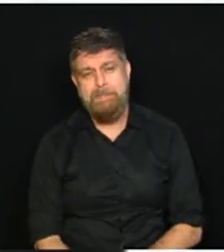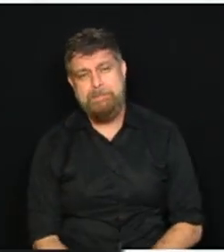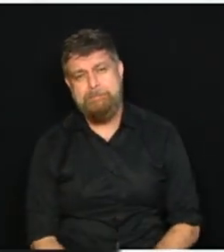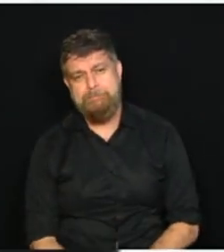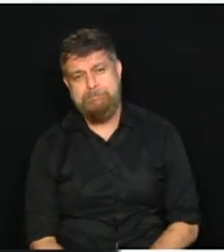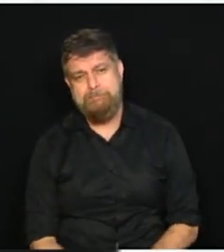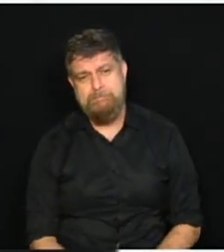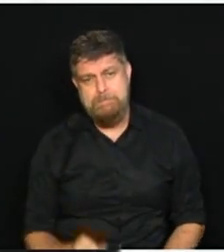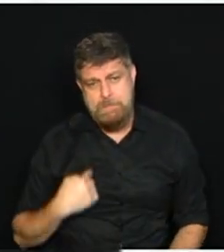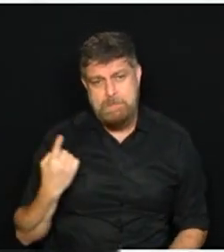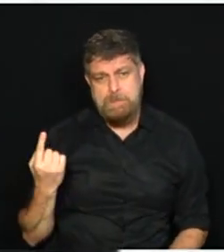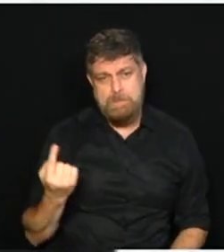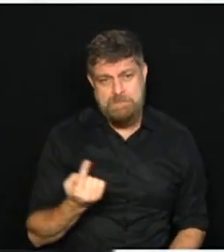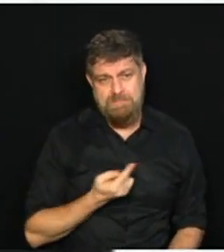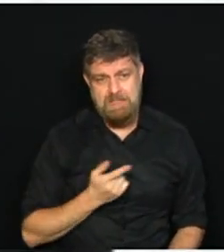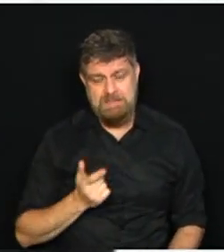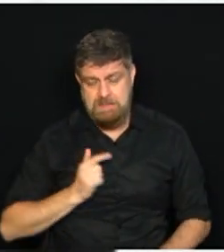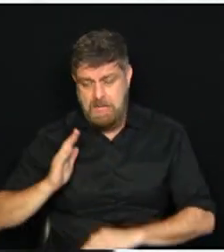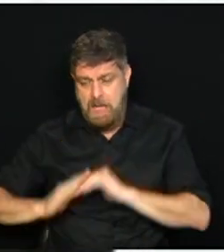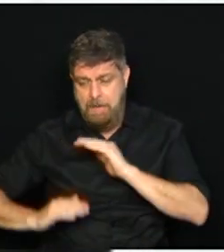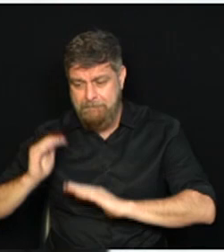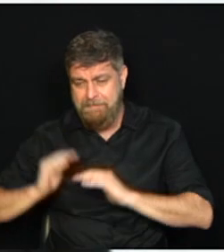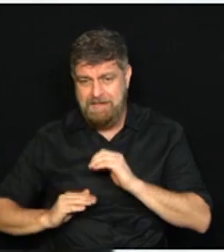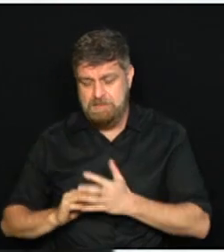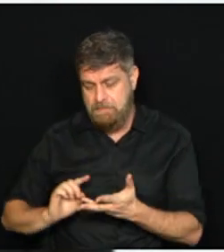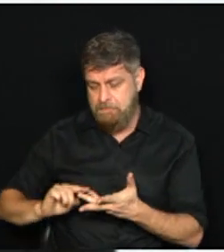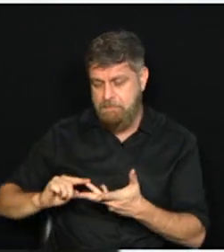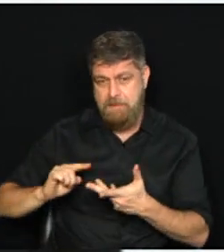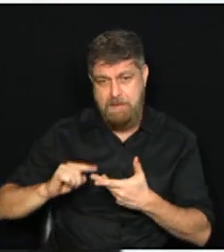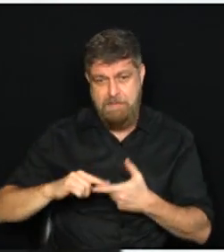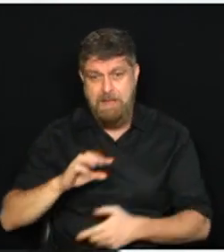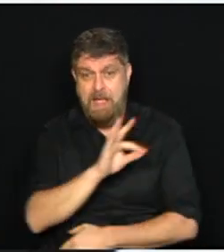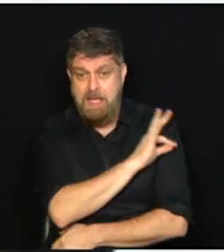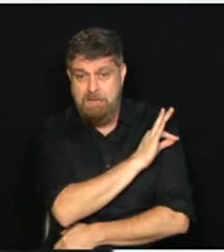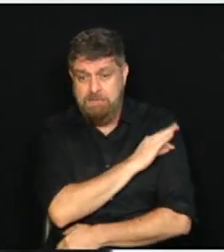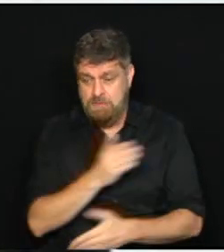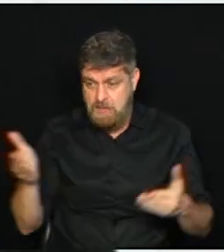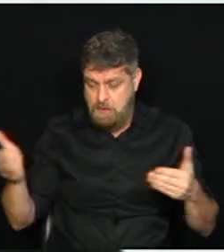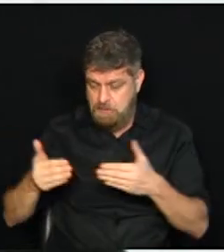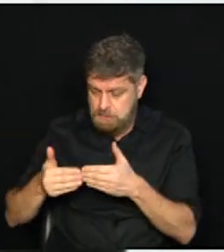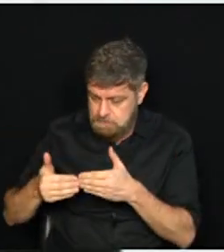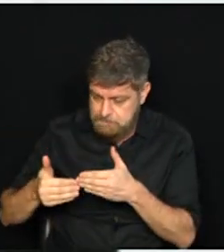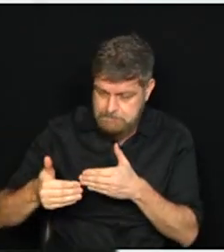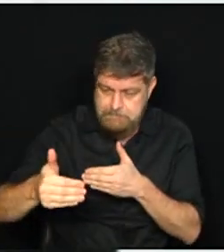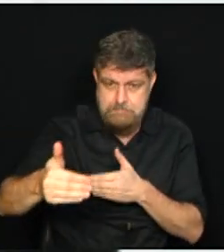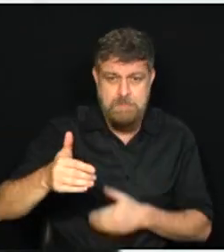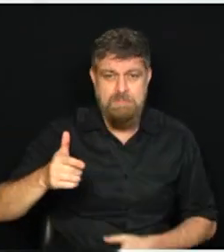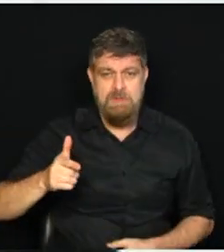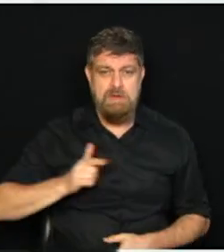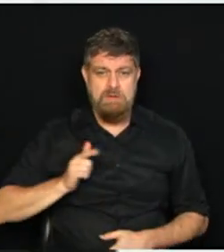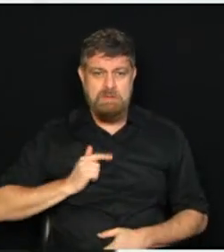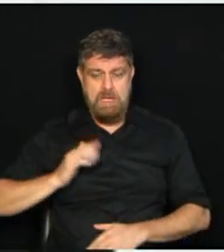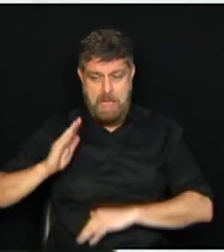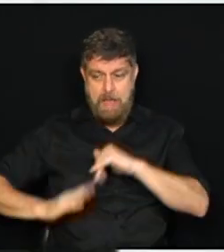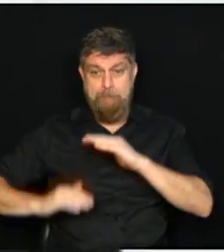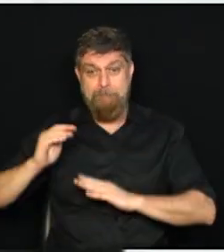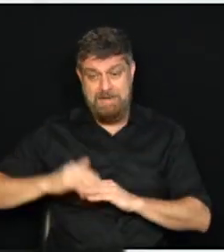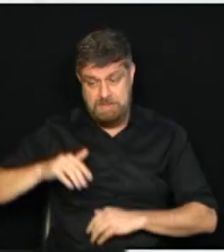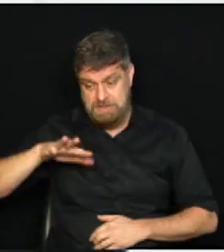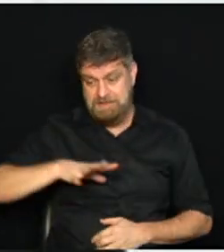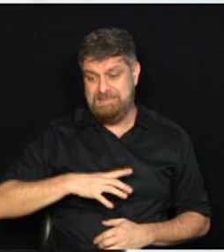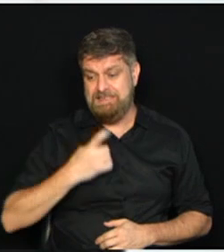por isso nós estamos com algumas atitudes que a Prefeitura está tomando a partir de hoje, em termos de movimentação na cidade,